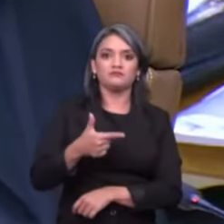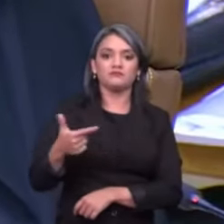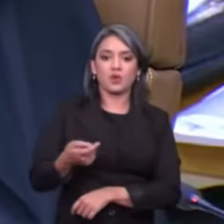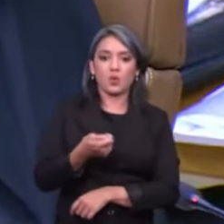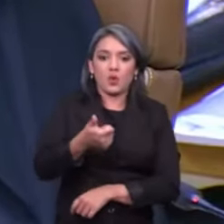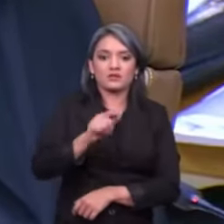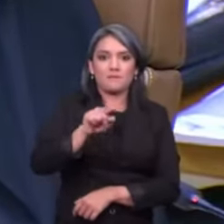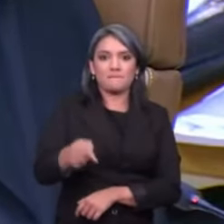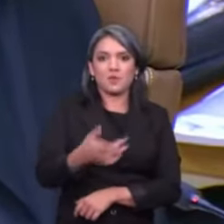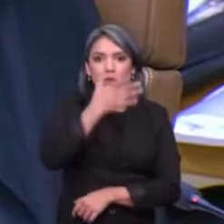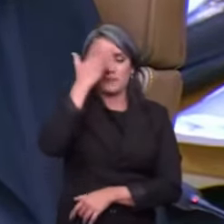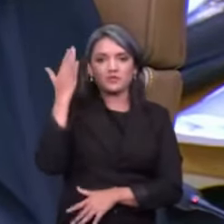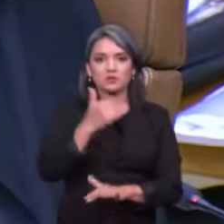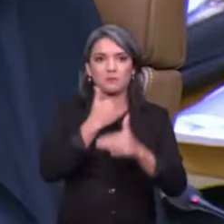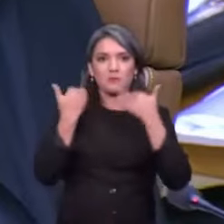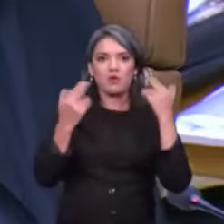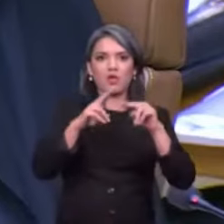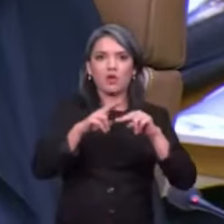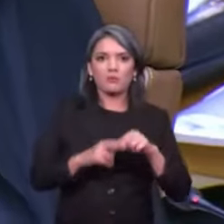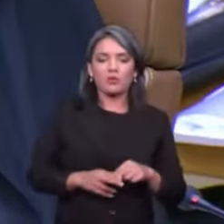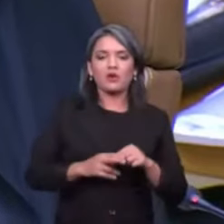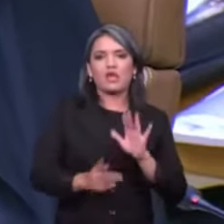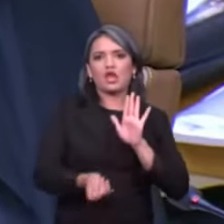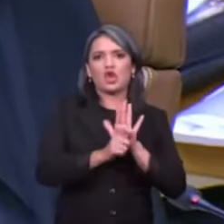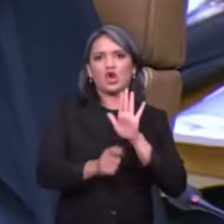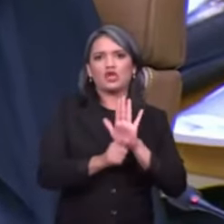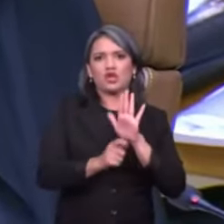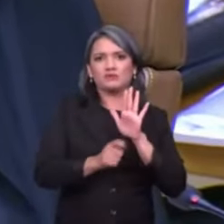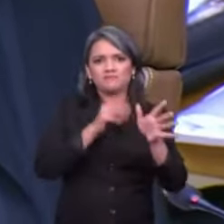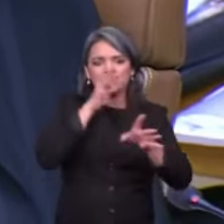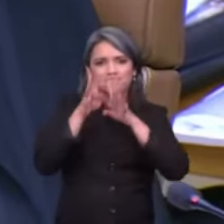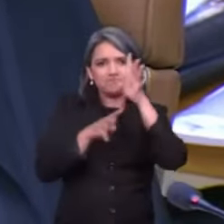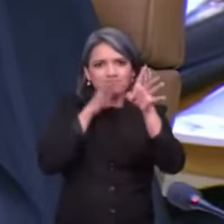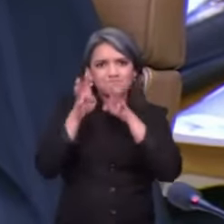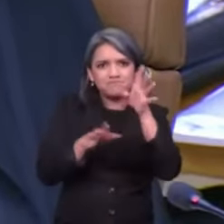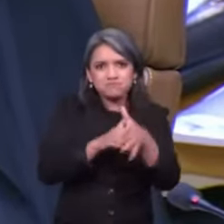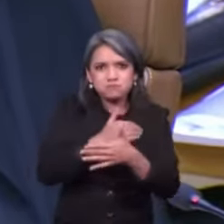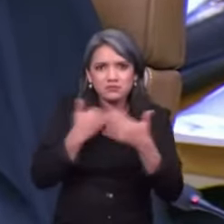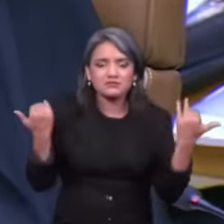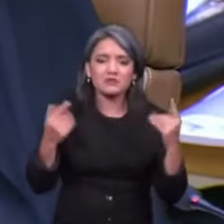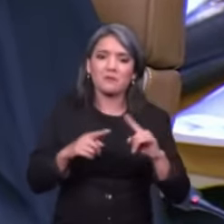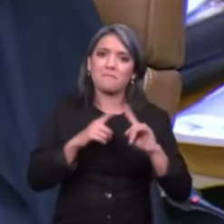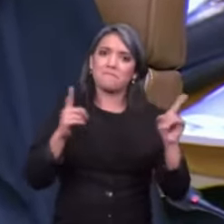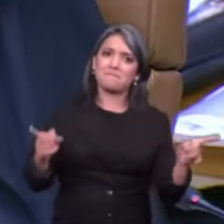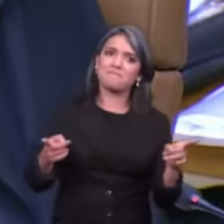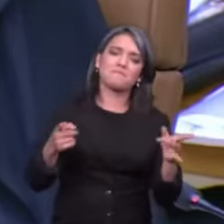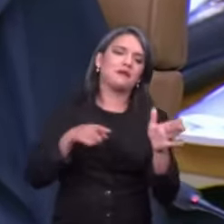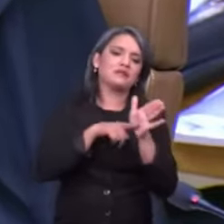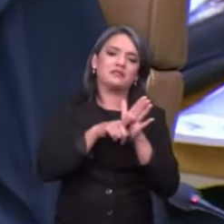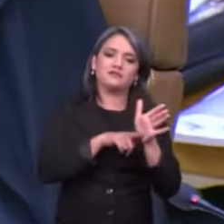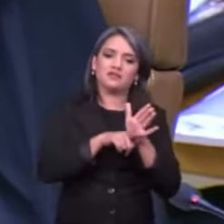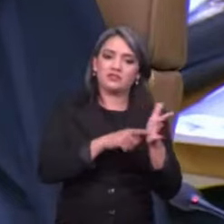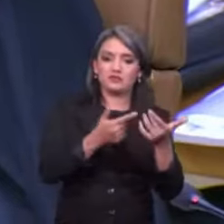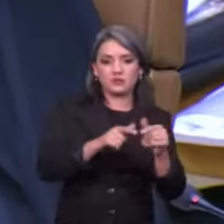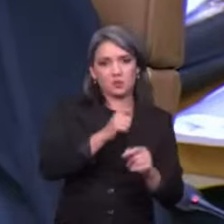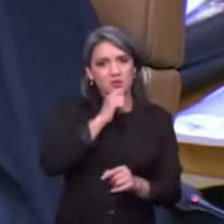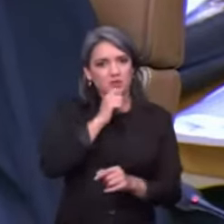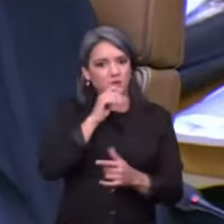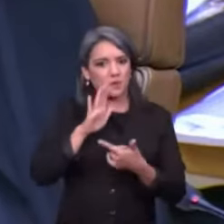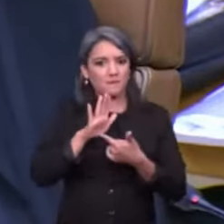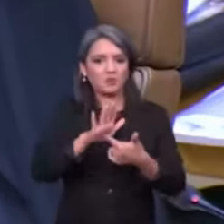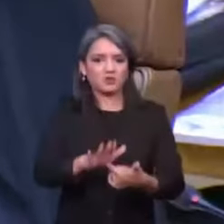no estado por overdose de opiáceos. Mas a investigação não mostrou até agora qualquer correlação entre o aumento das overdoses e